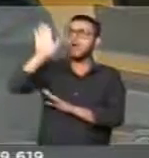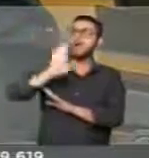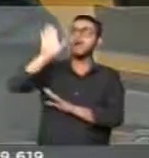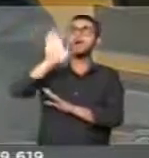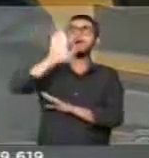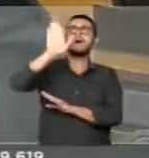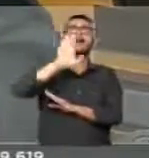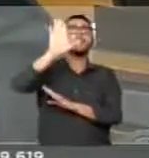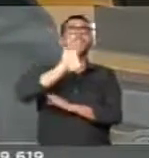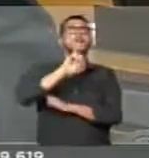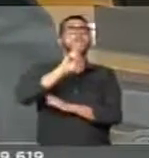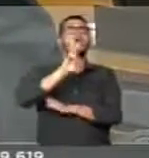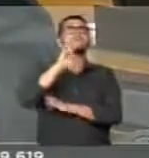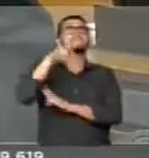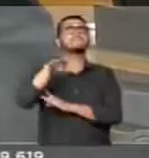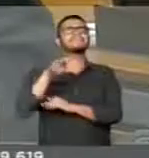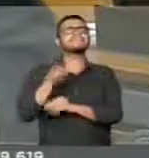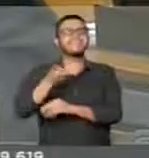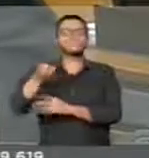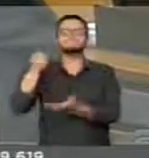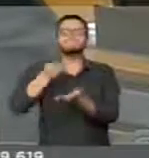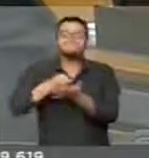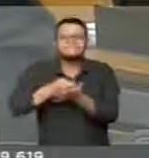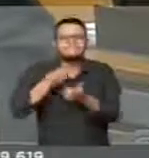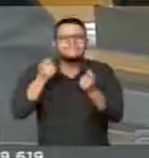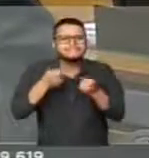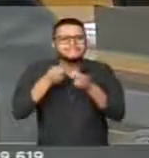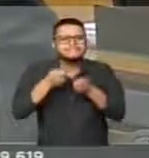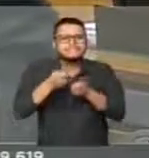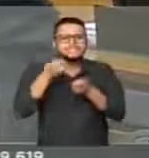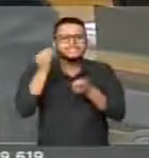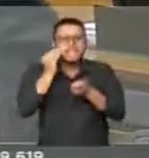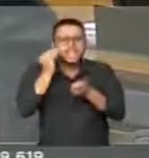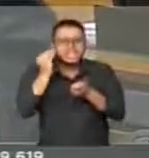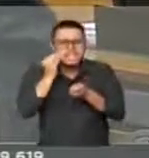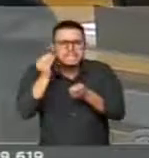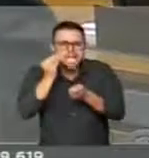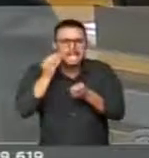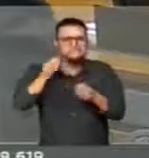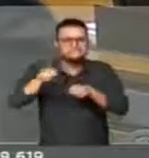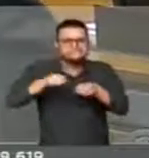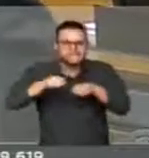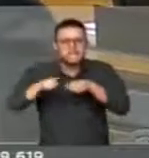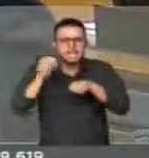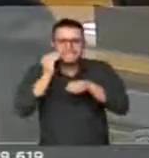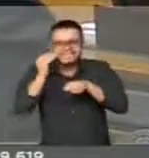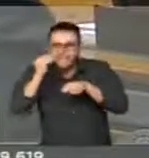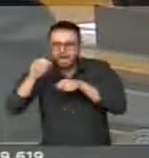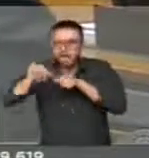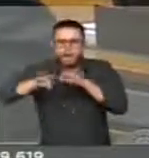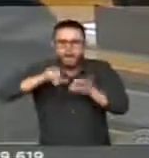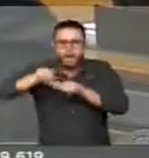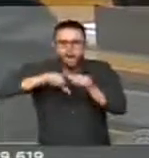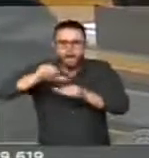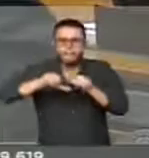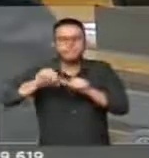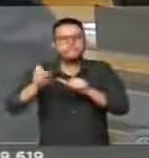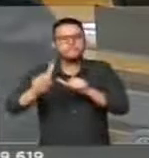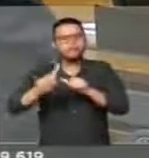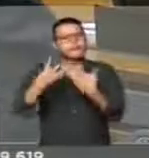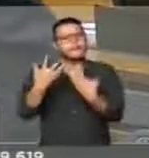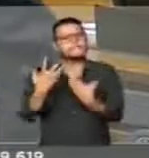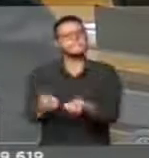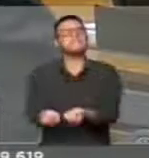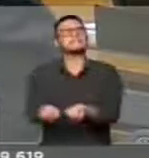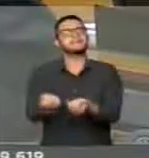insistência permanente da defesa em tentar concentrar e não admitir